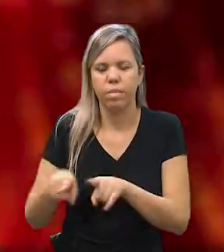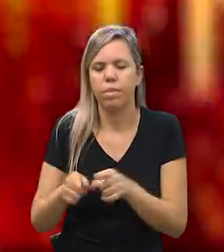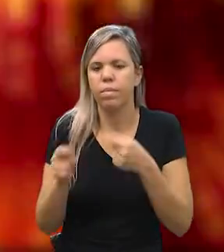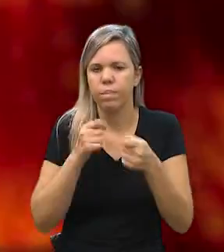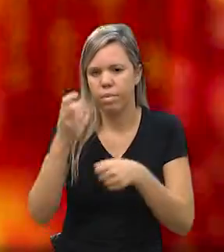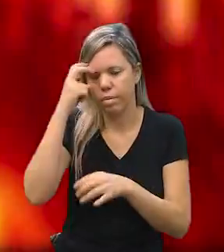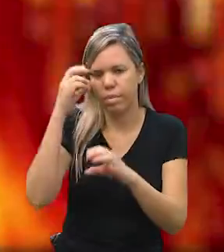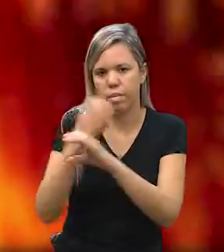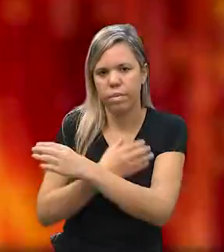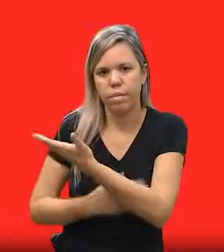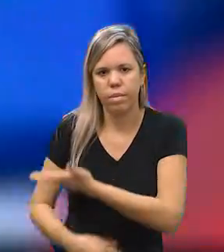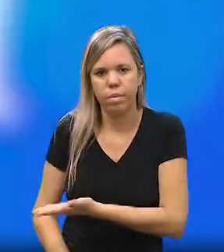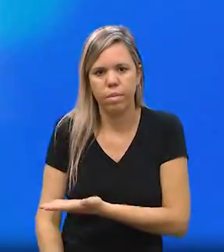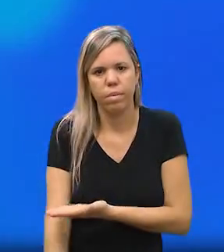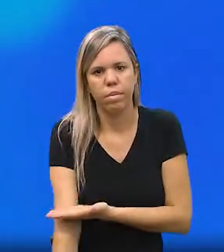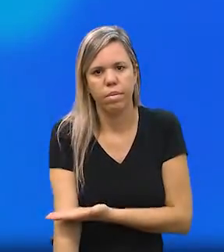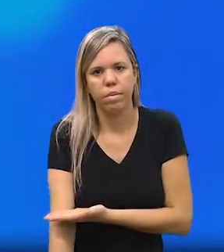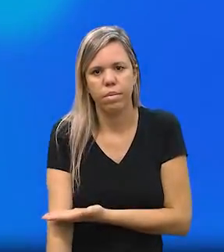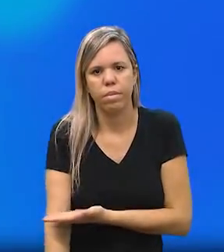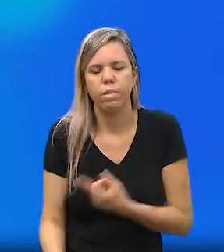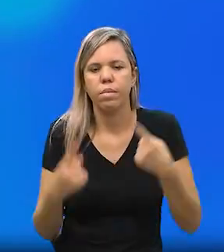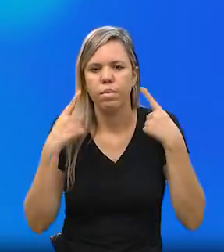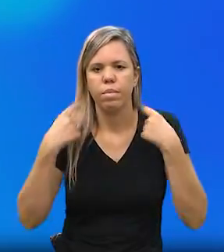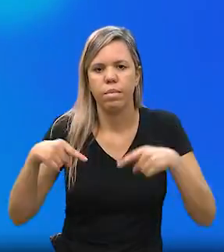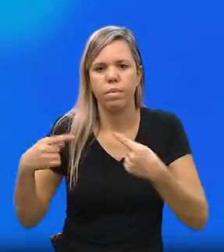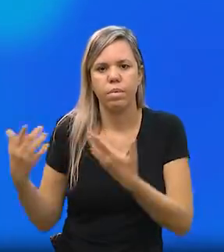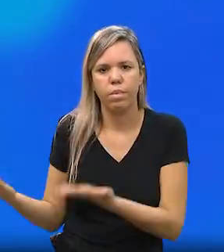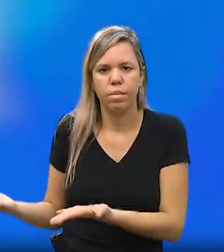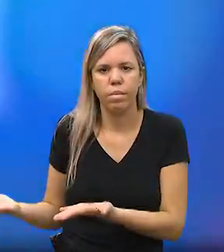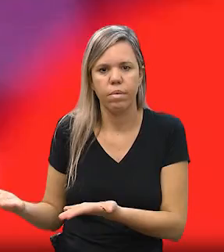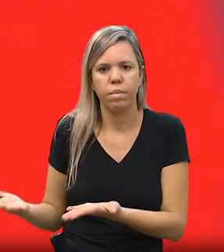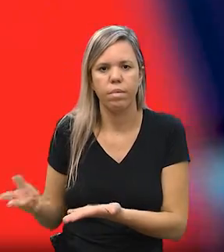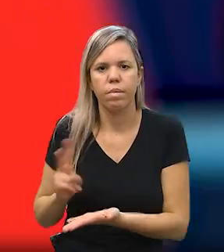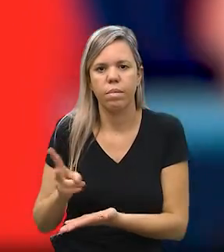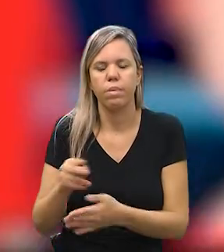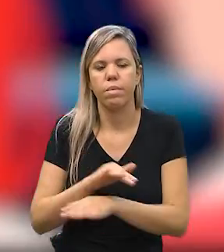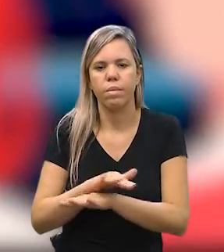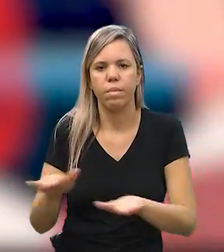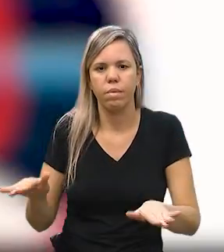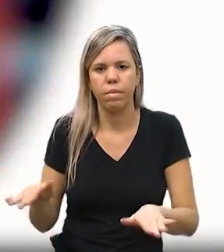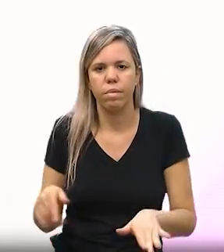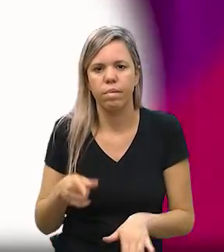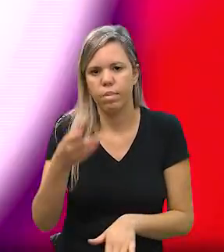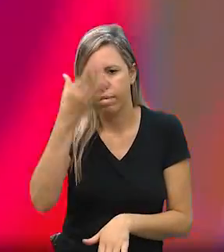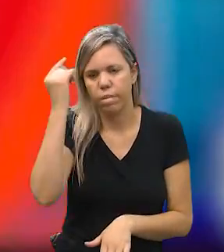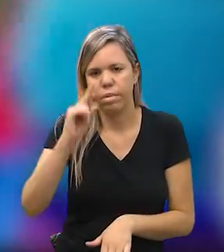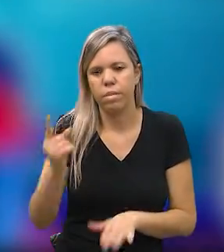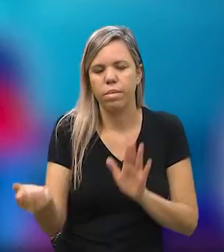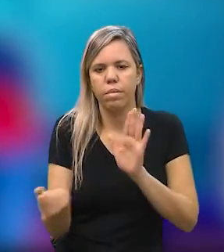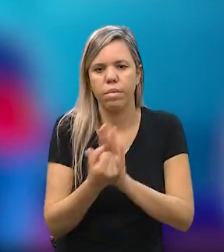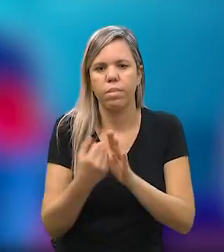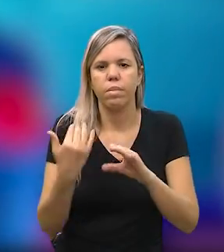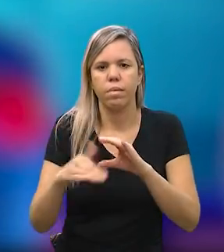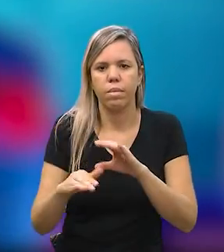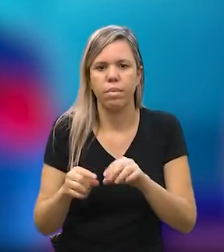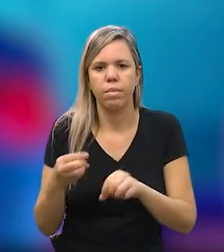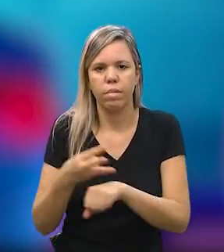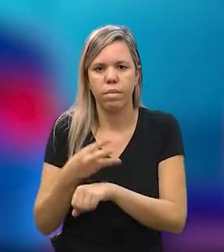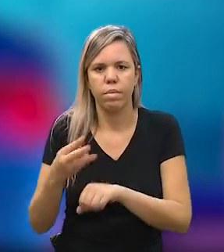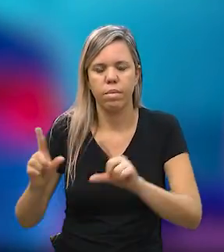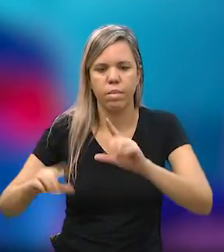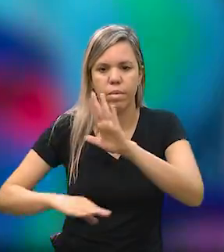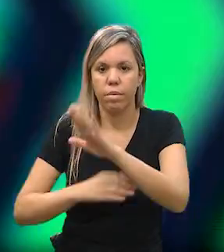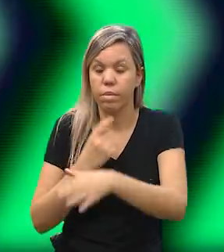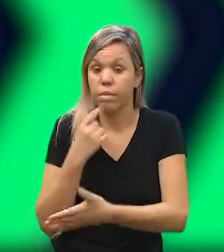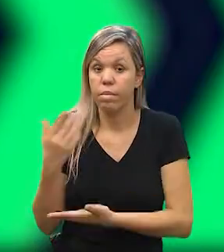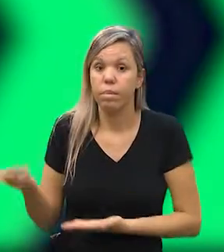no Cultura Total. E é o som da banda Rose que a gente se despede. Não se esqueça de deixar a sua mensagem no WhatsApp da